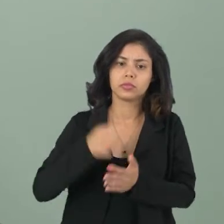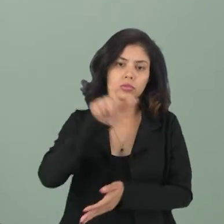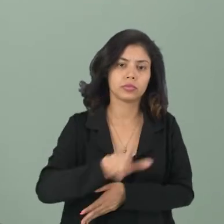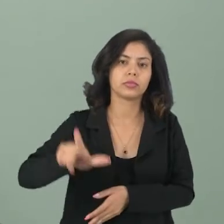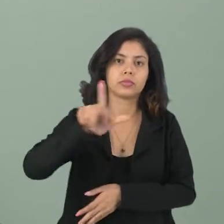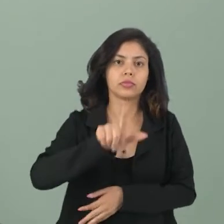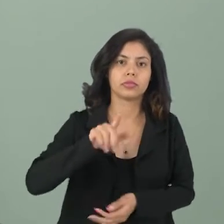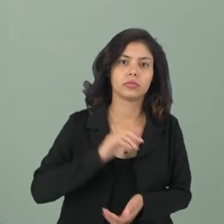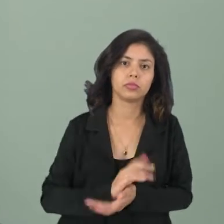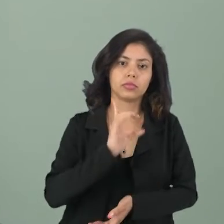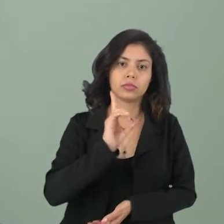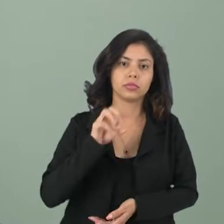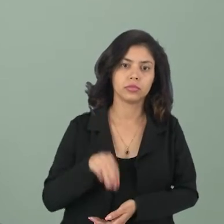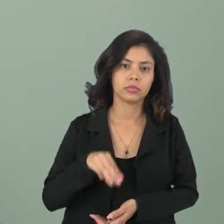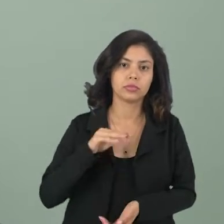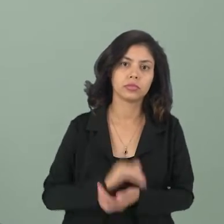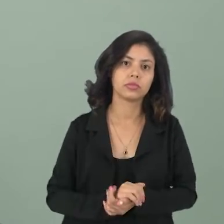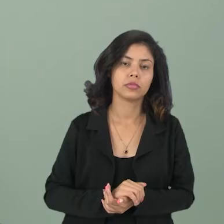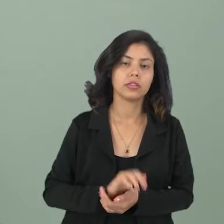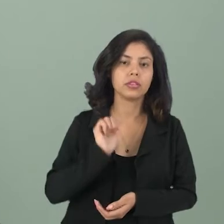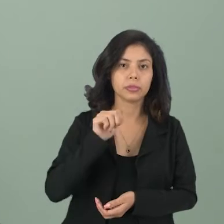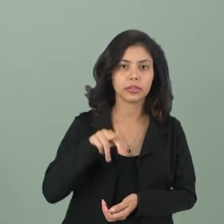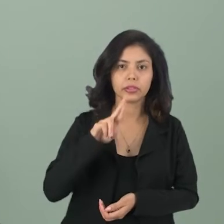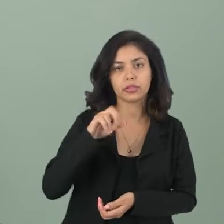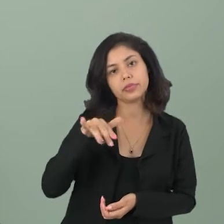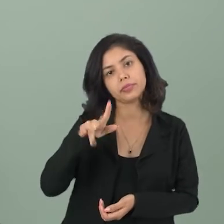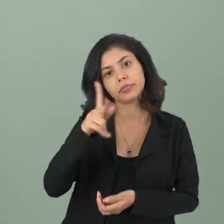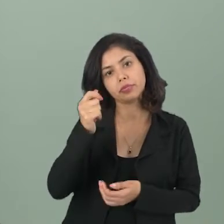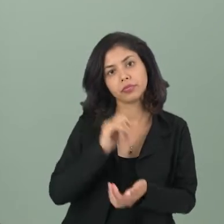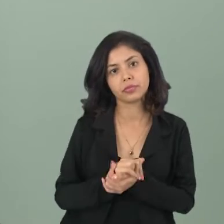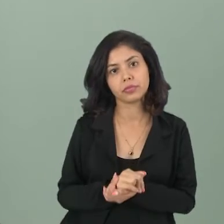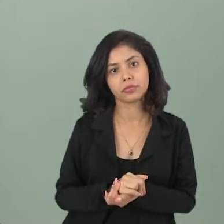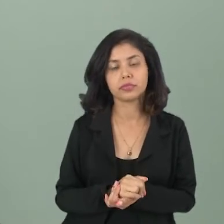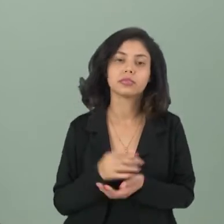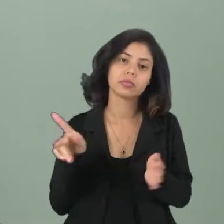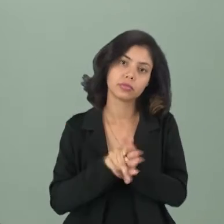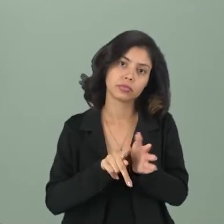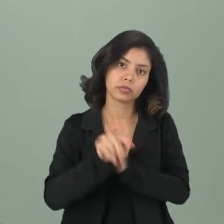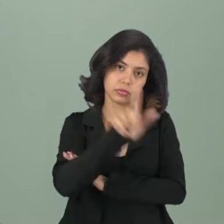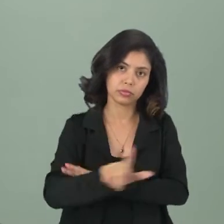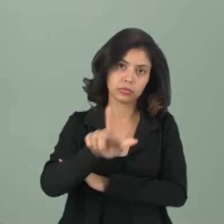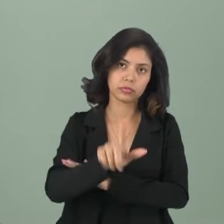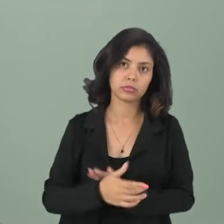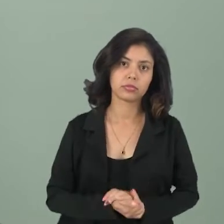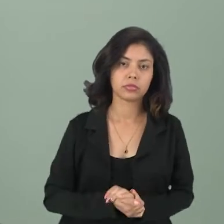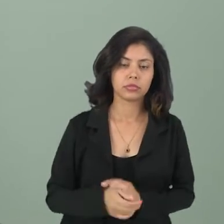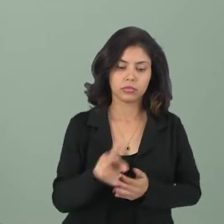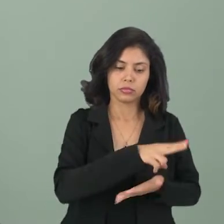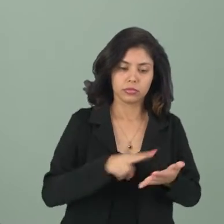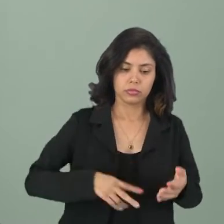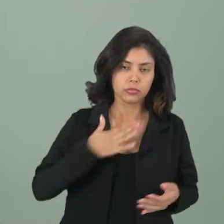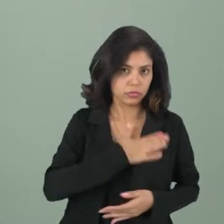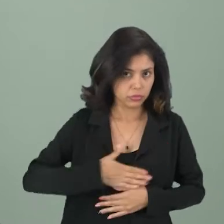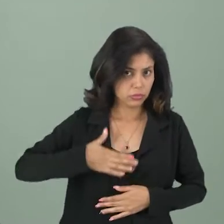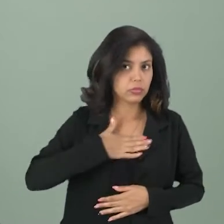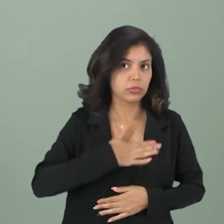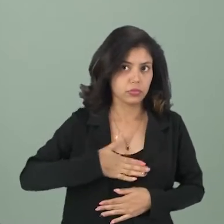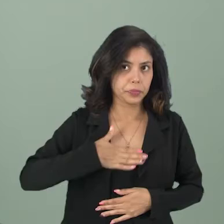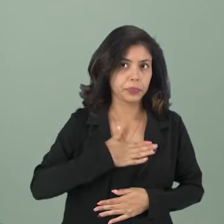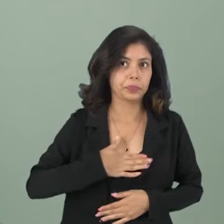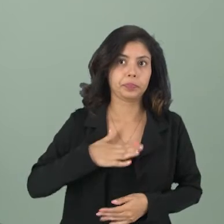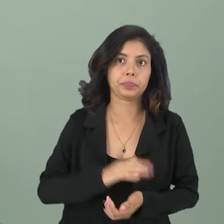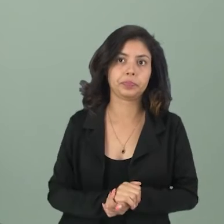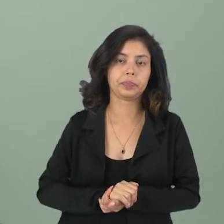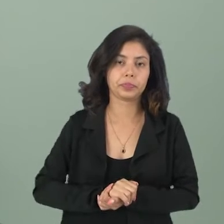na literatura né Dom Casmurro a moreninha né que são obras literárias muita gente ler porque gosta da